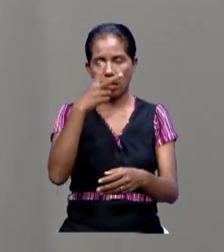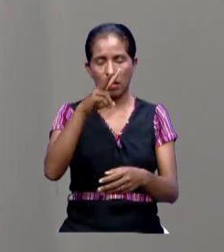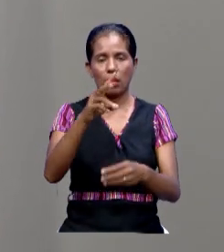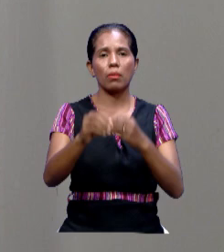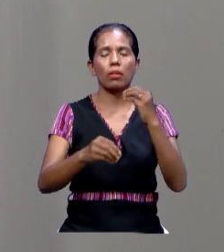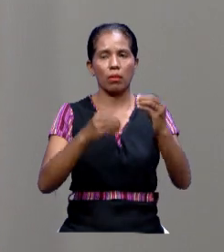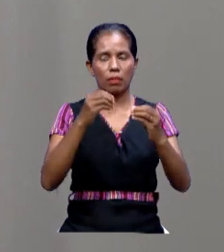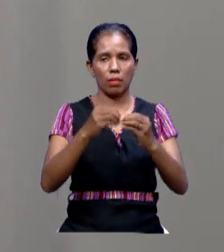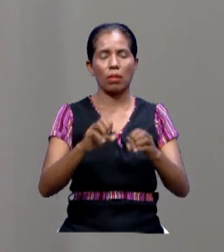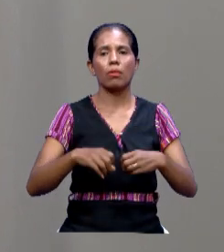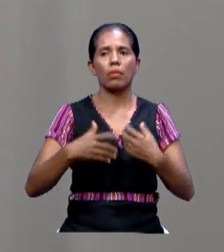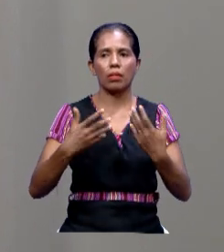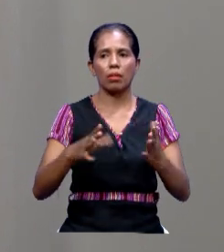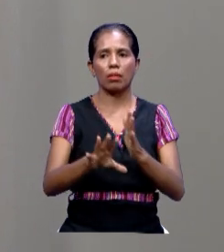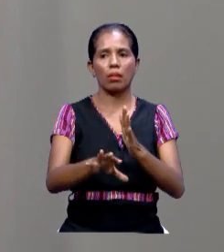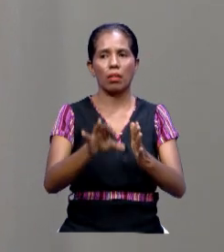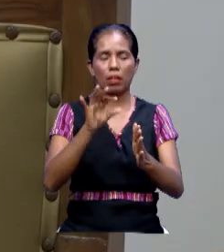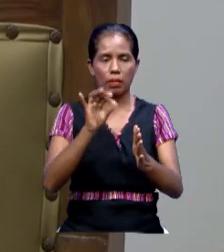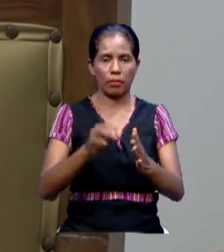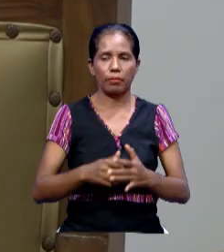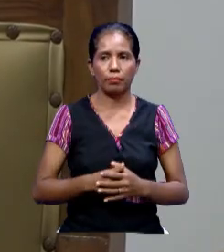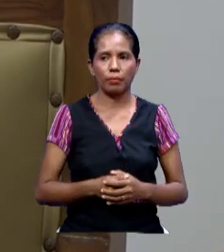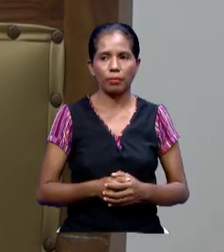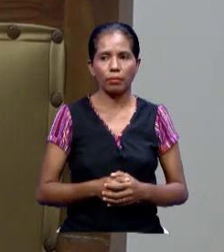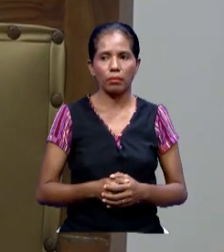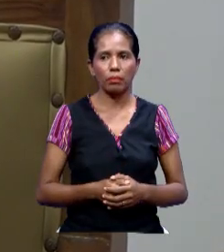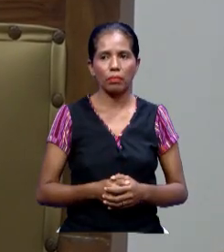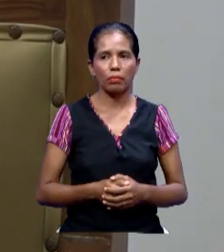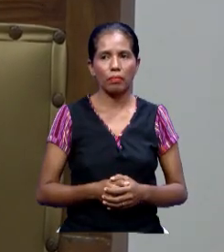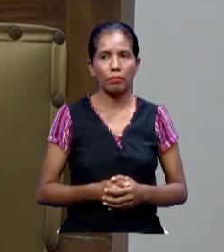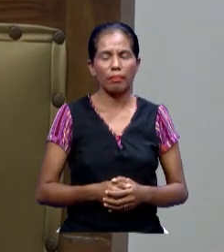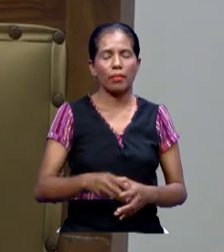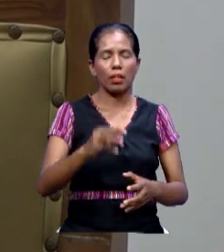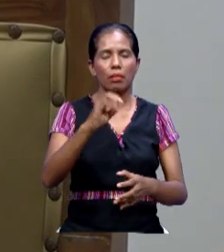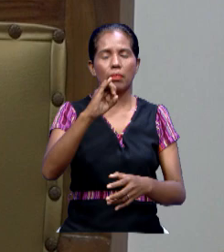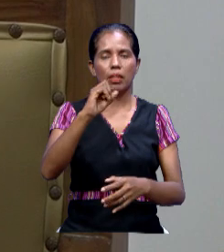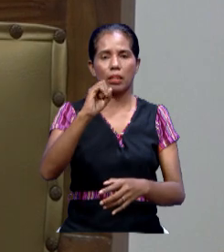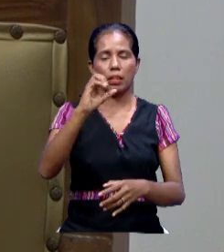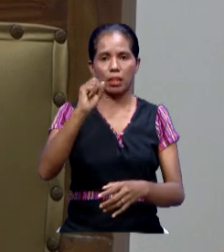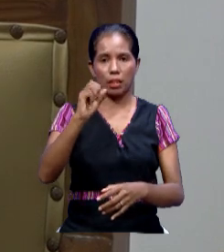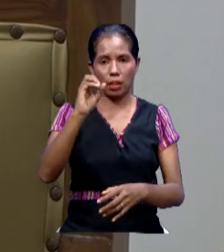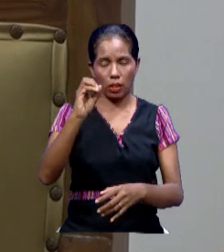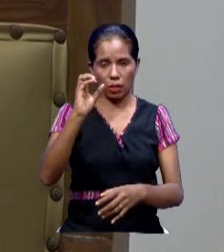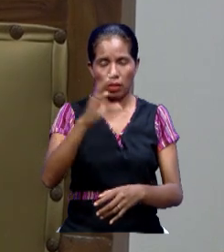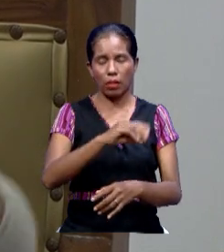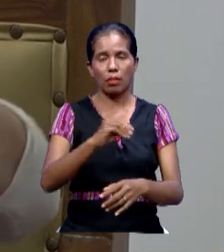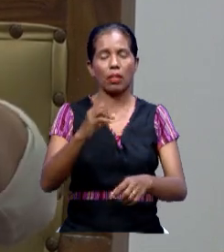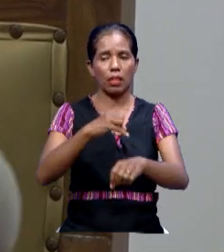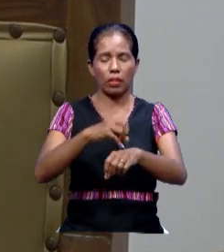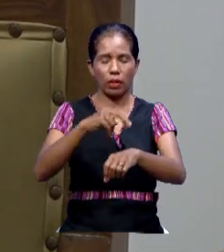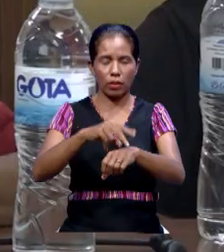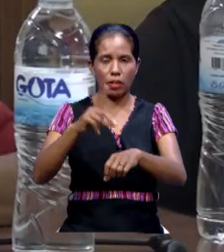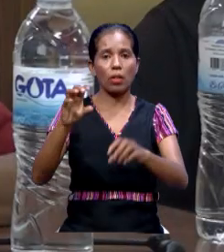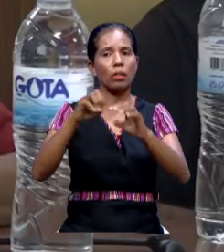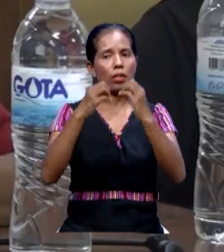konaba hanu saha atu reta resolusan ma konflik sira. Michiko Miyamoto Hatutan, parte International Labor